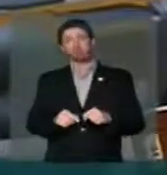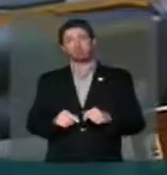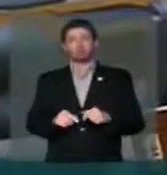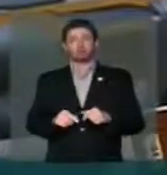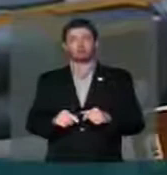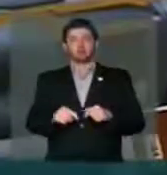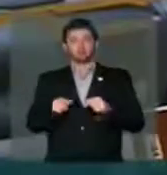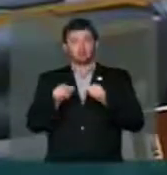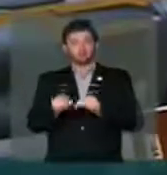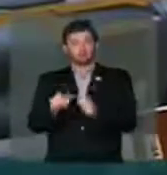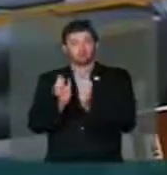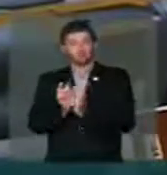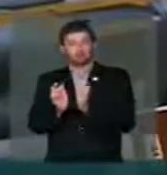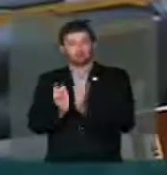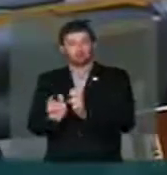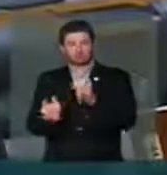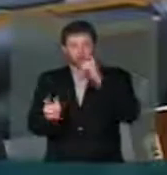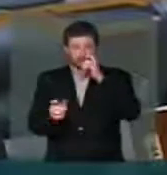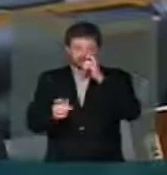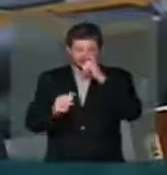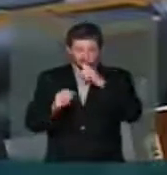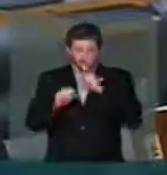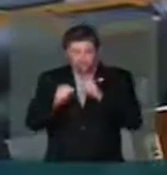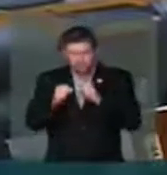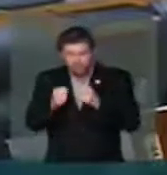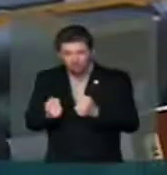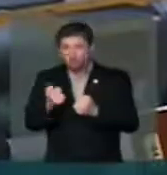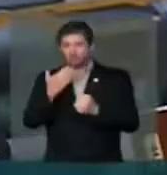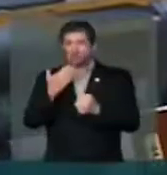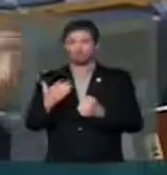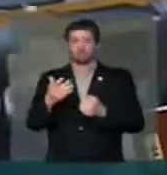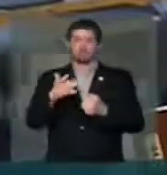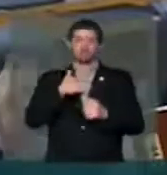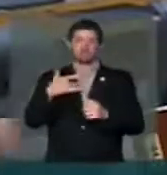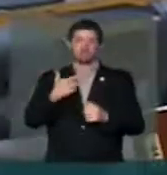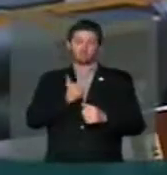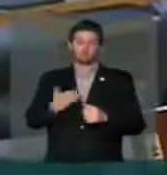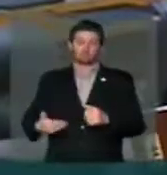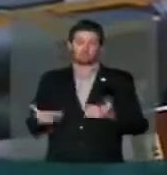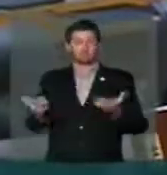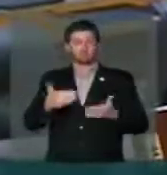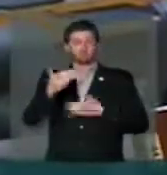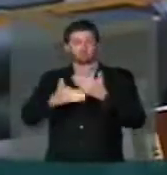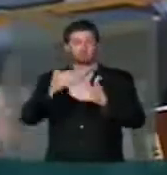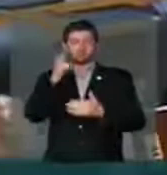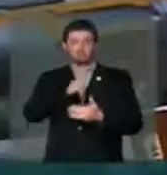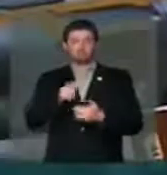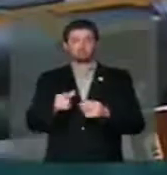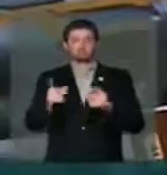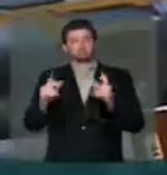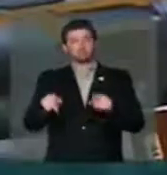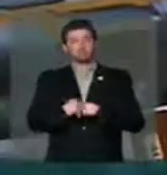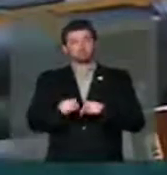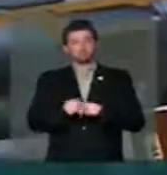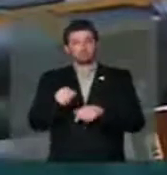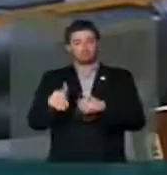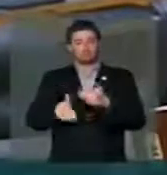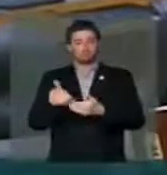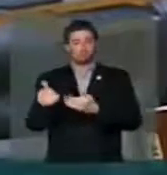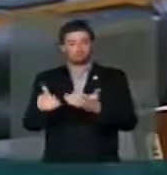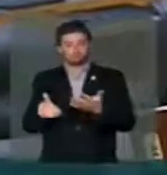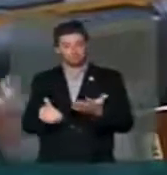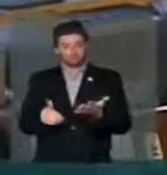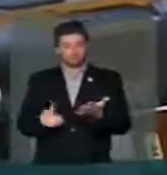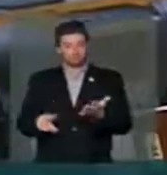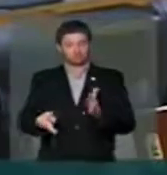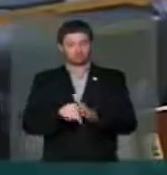aquela comunidade que se dedicou tanto ao tema da saúde pública e que chega a esses avanços. Como chegou o avanço